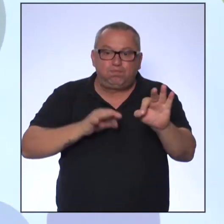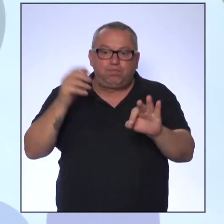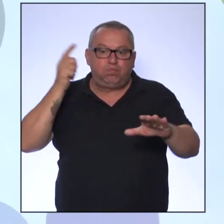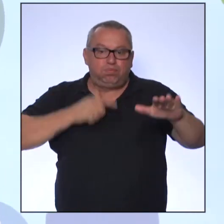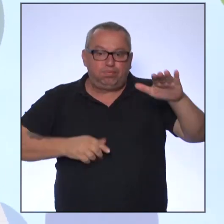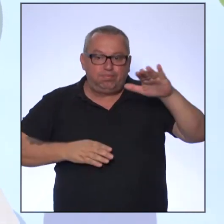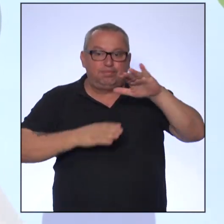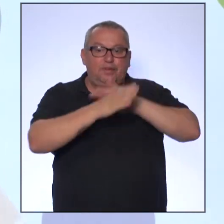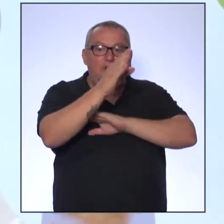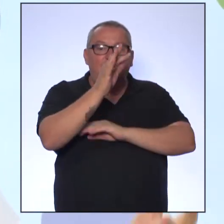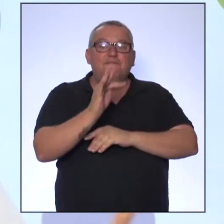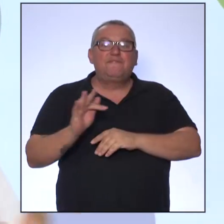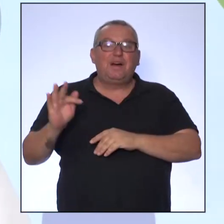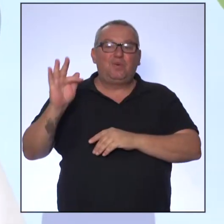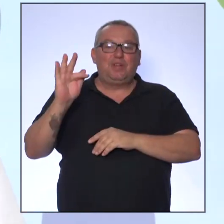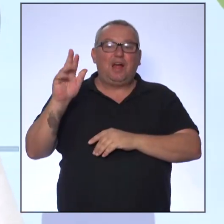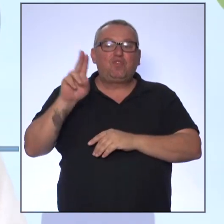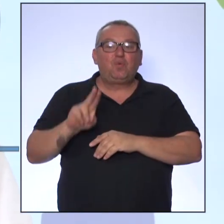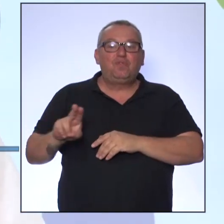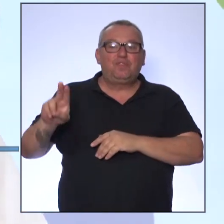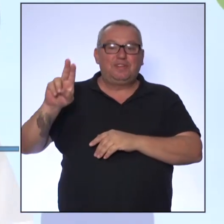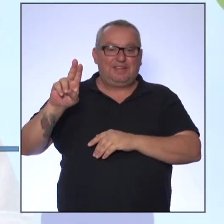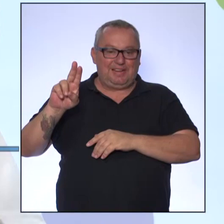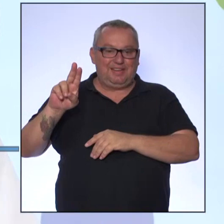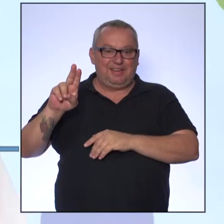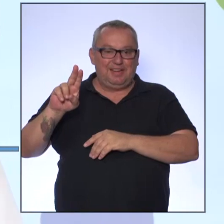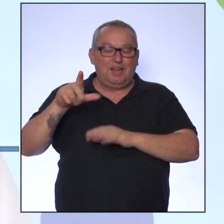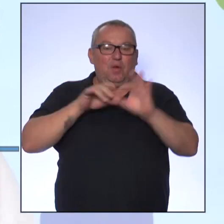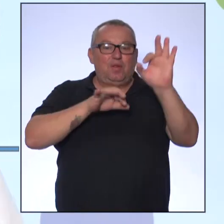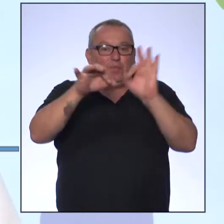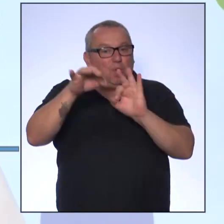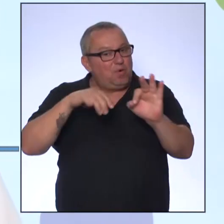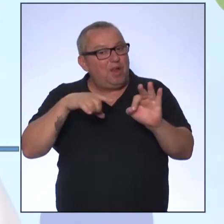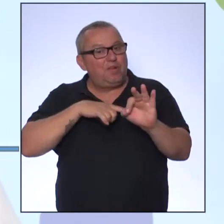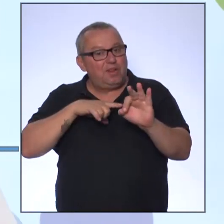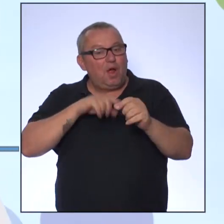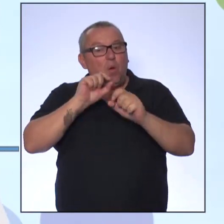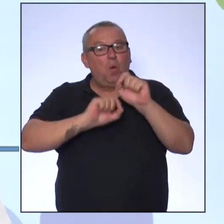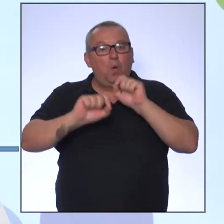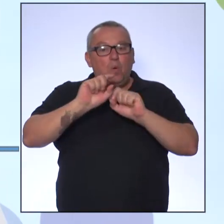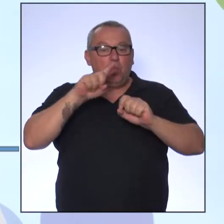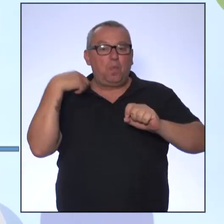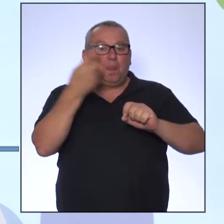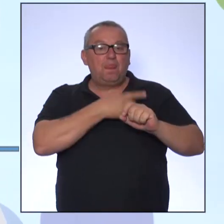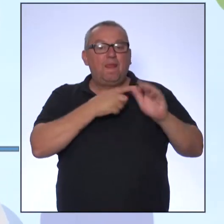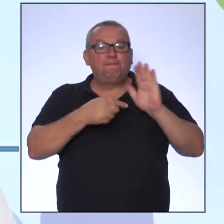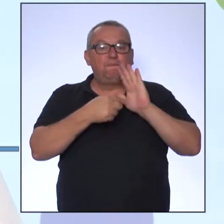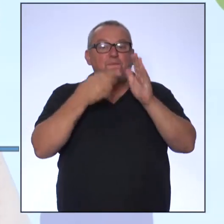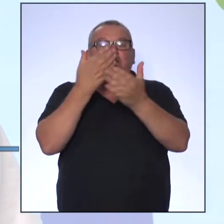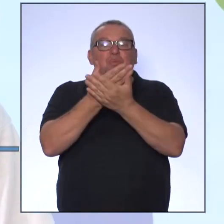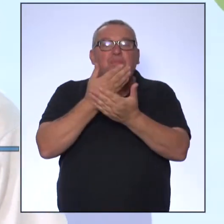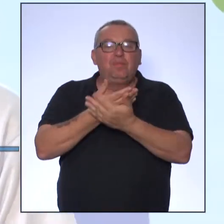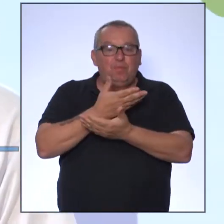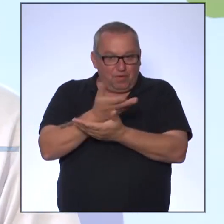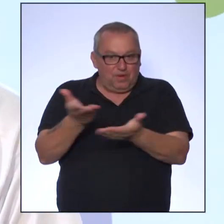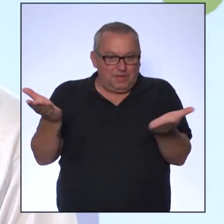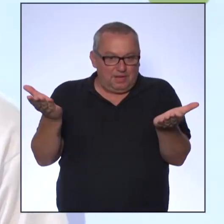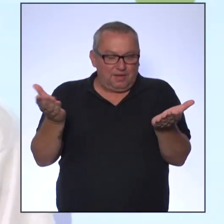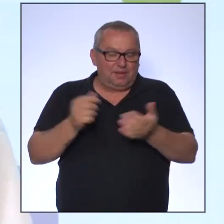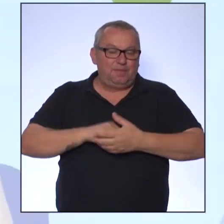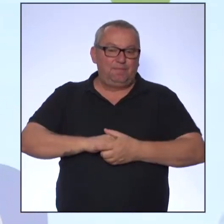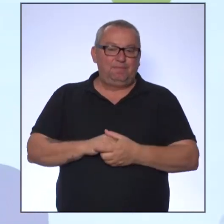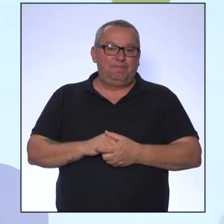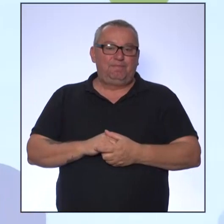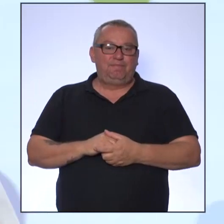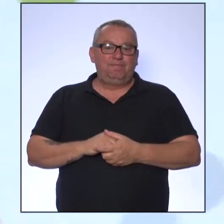no ensino superior. Então, esse projeto está abarcando elementos que nós vamos trazer aqui na aula para vocês. Pode passar, por